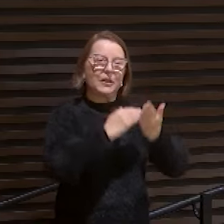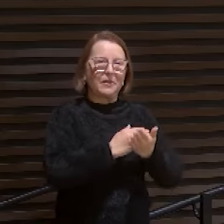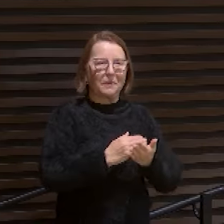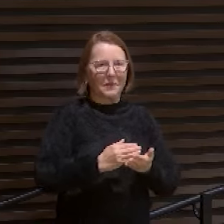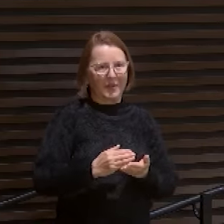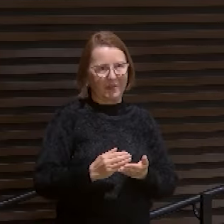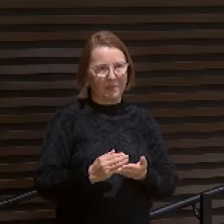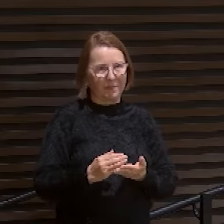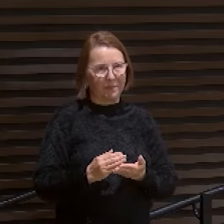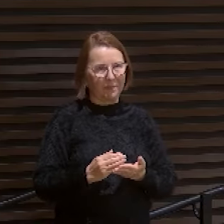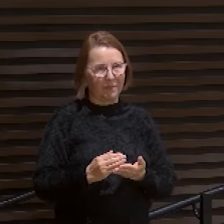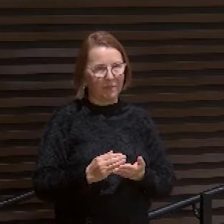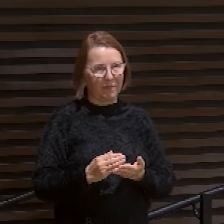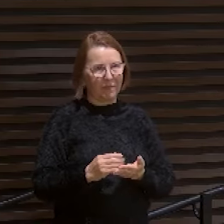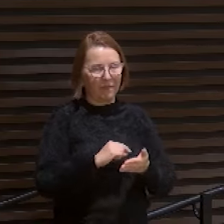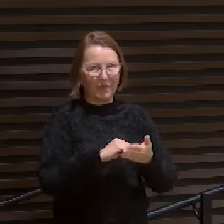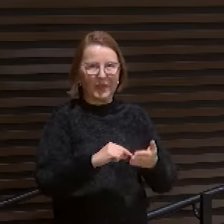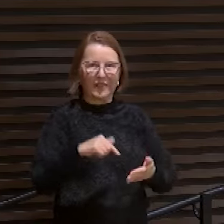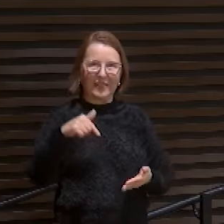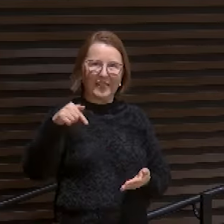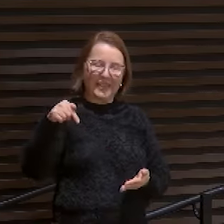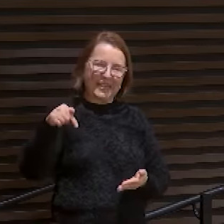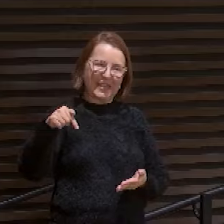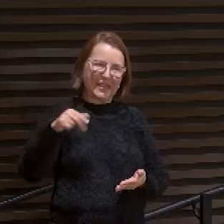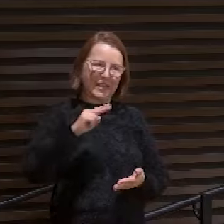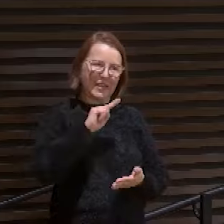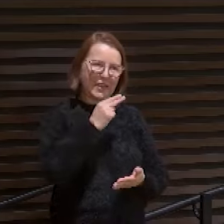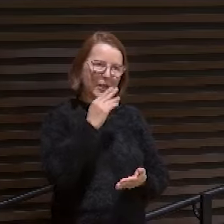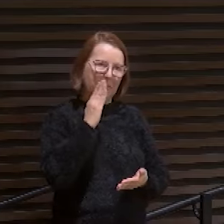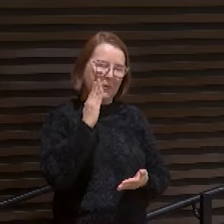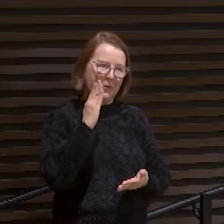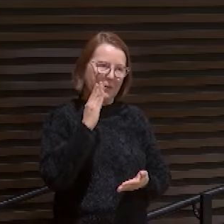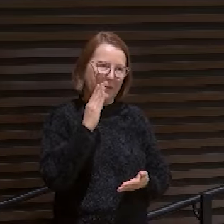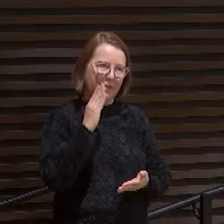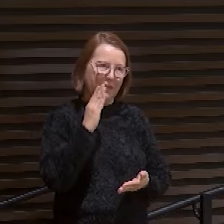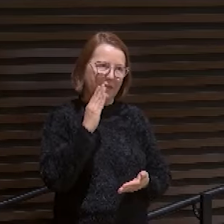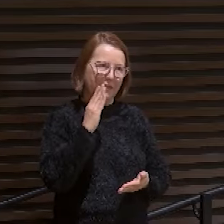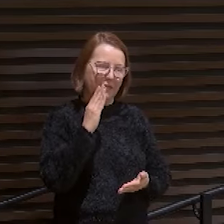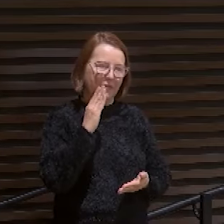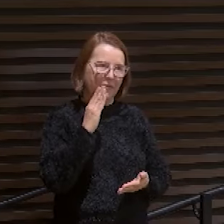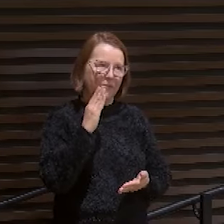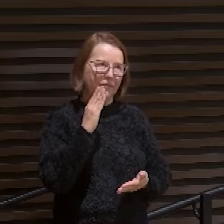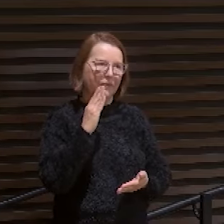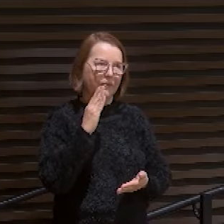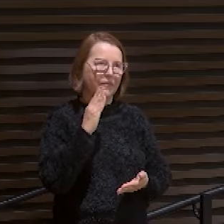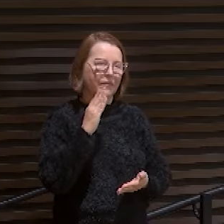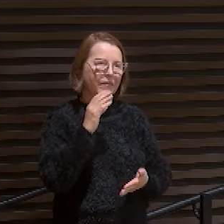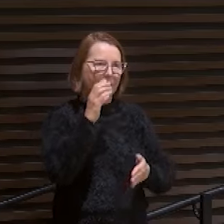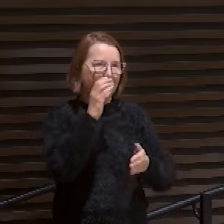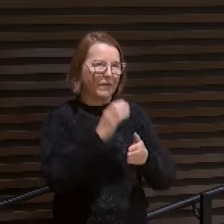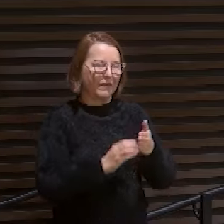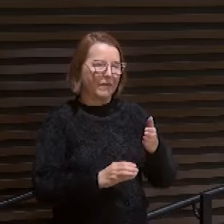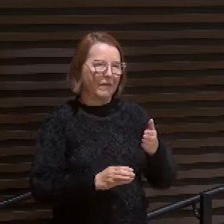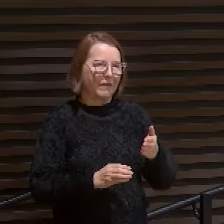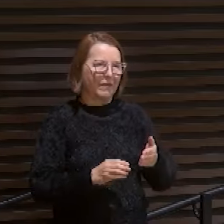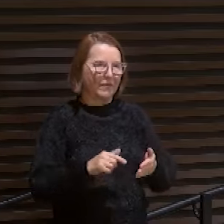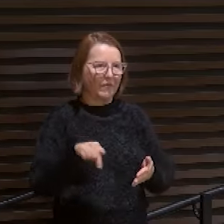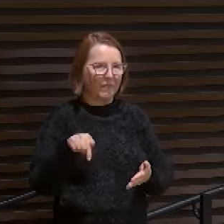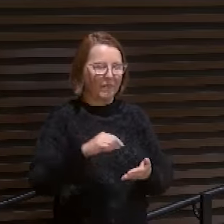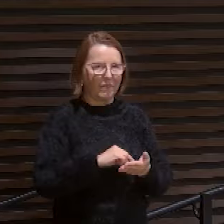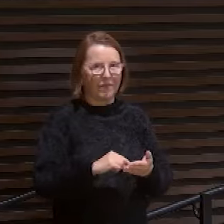assim. Versículo 7 de Hebreus, versículo 27. Hebreus 7, 27.